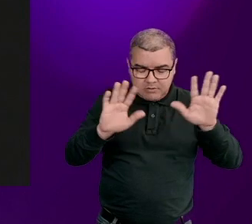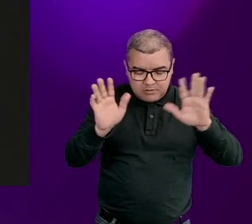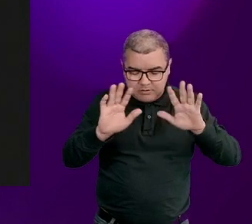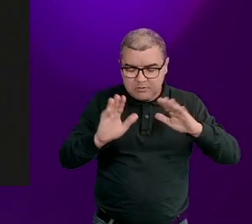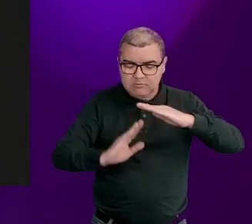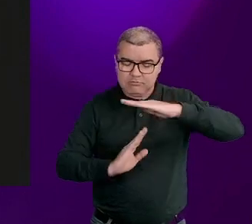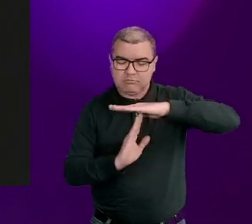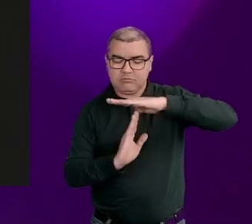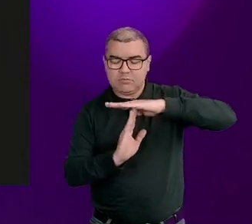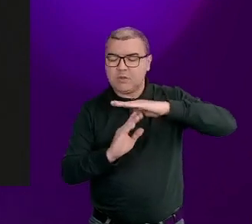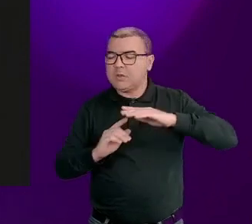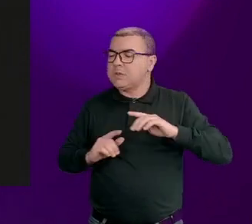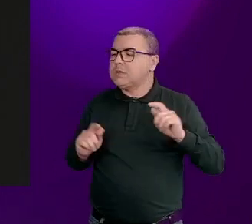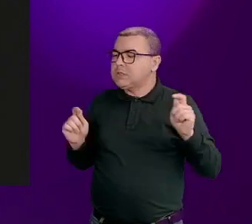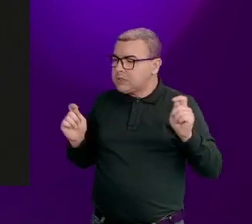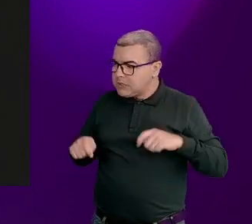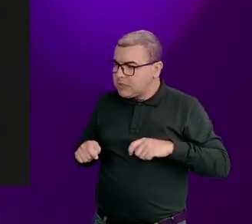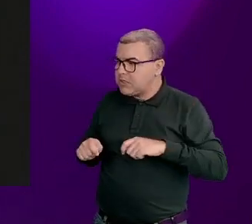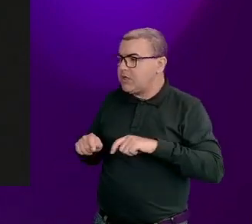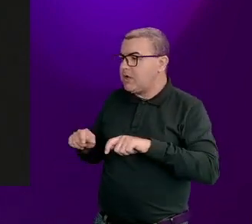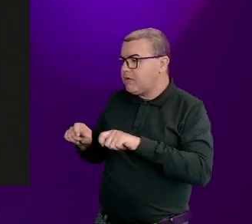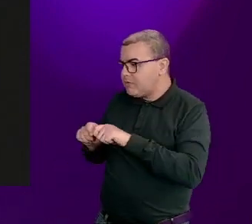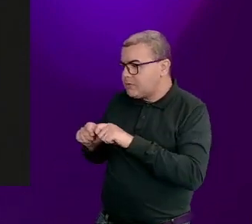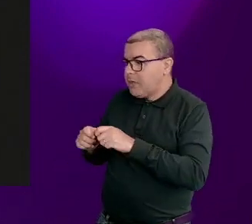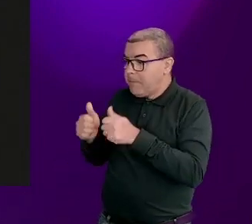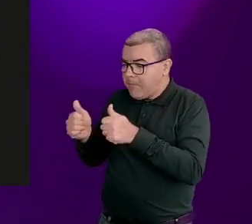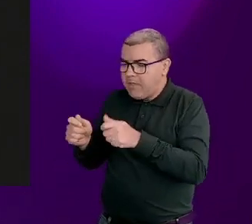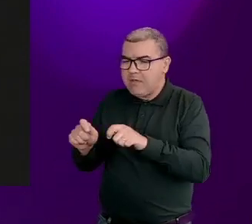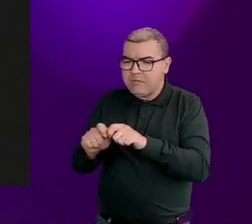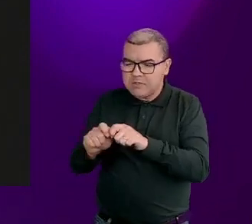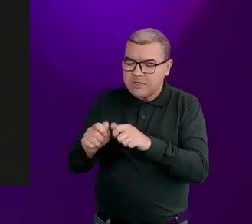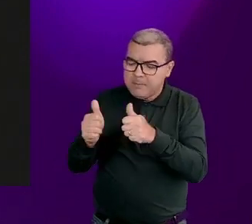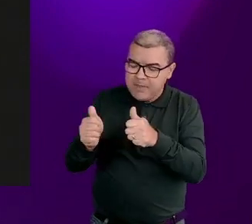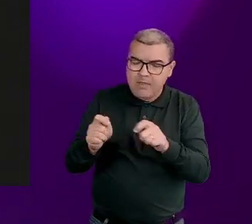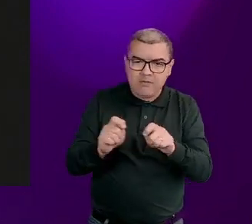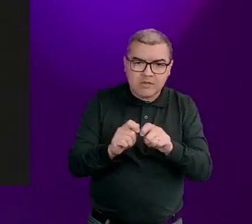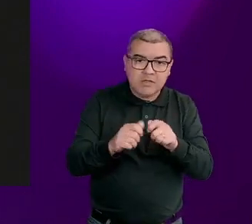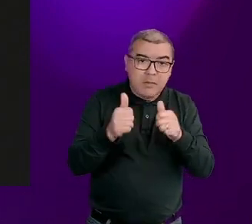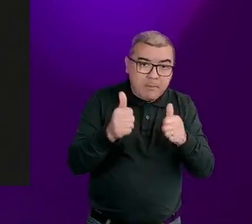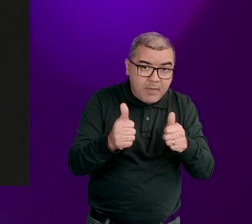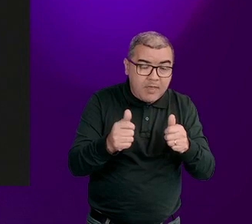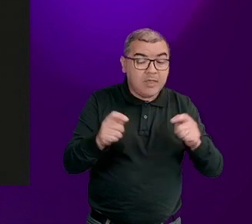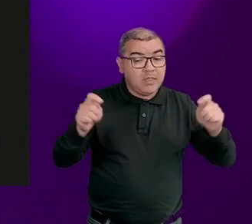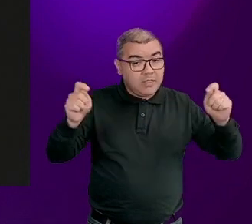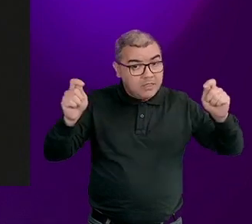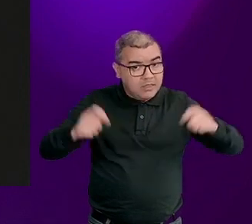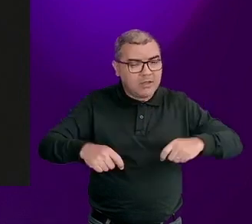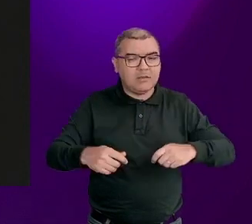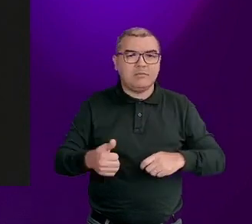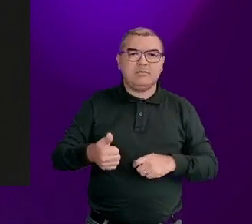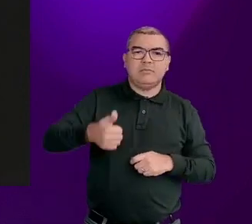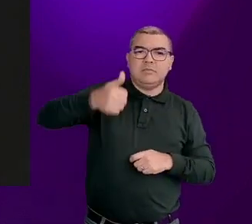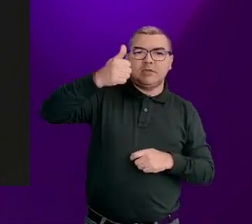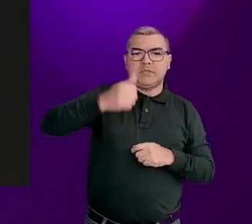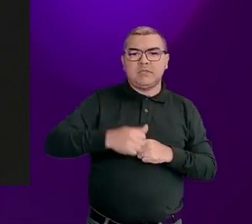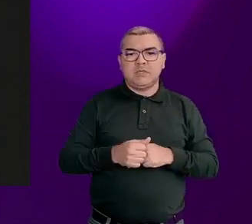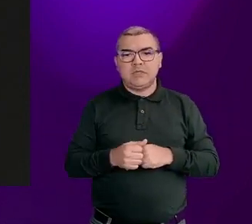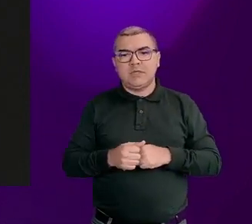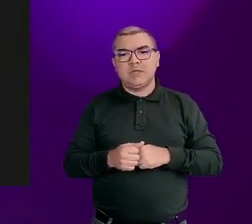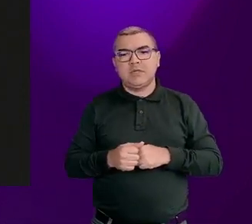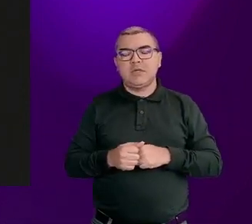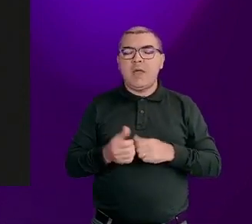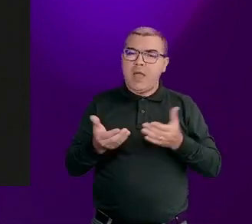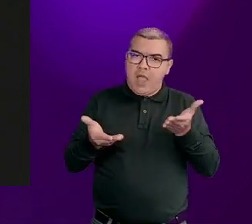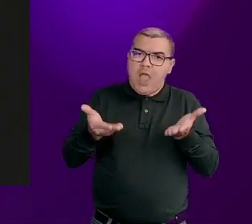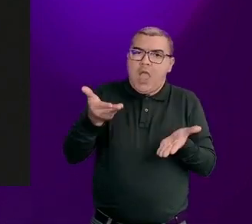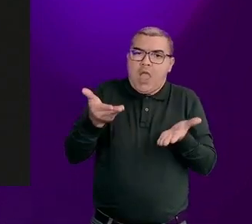feito, com certeza o paciente dele vai se beneficiar muito. Vamos fazer o que é possível dentro daquilo que a gente